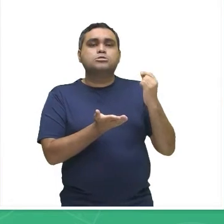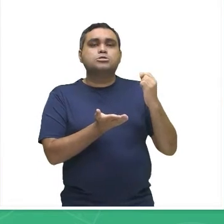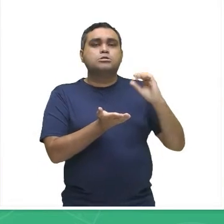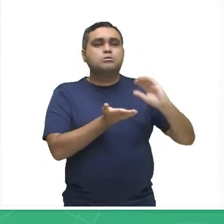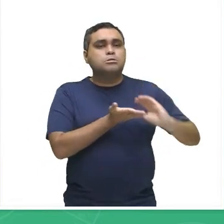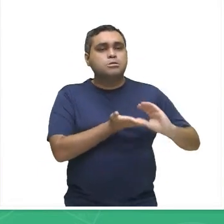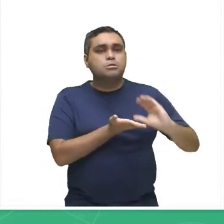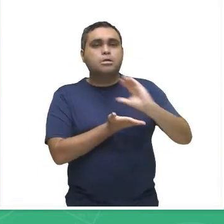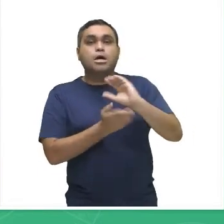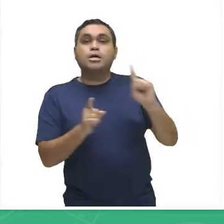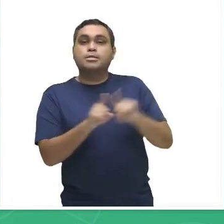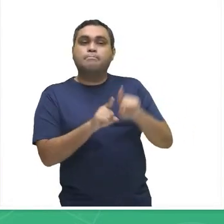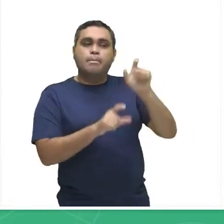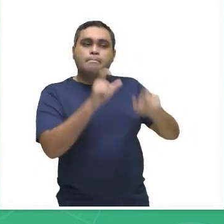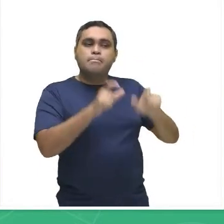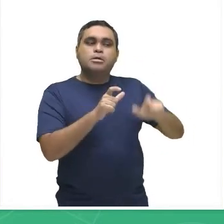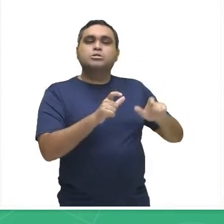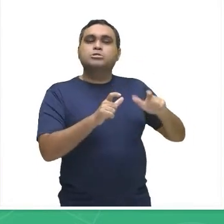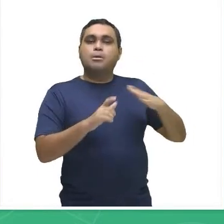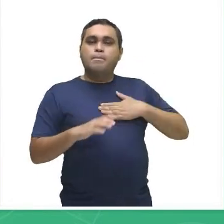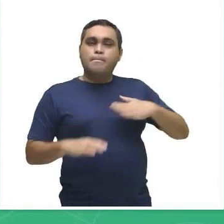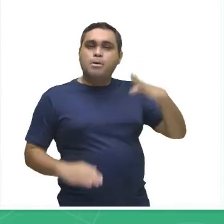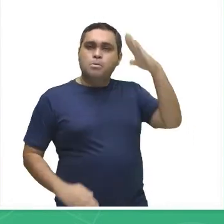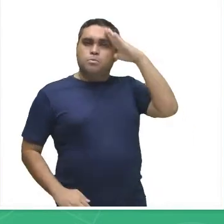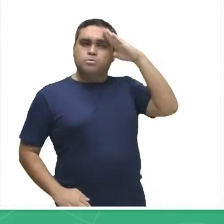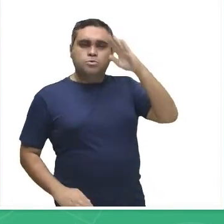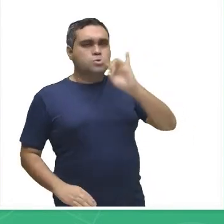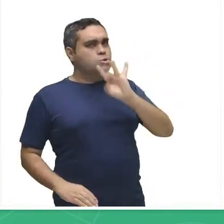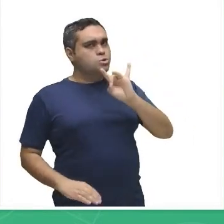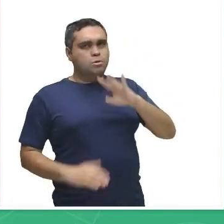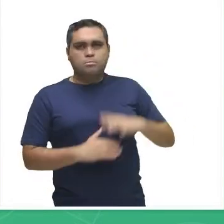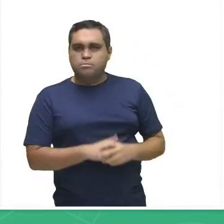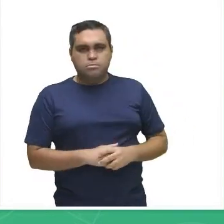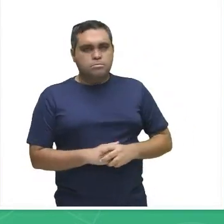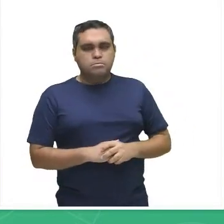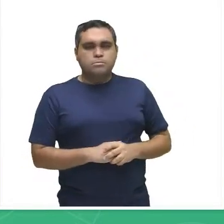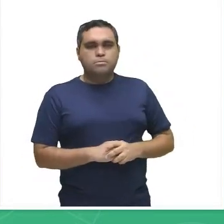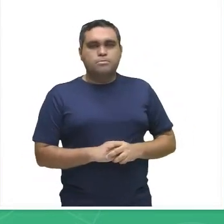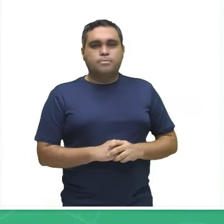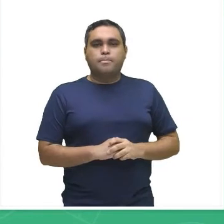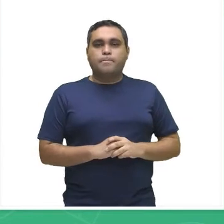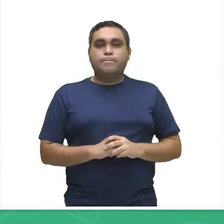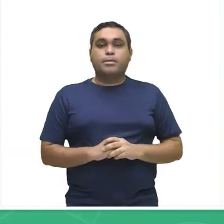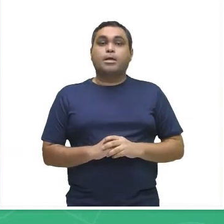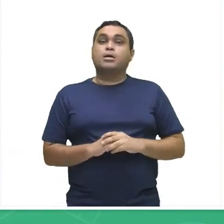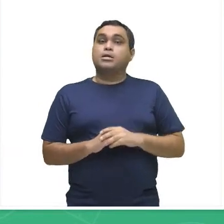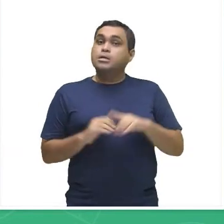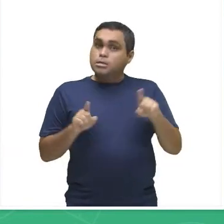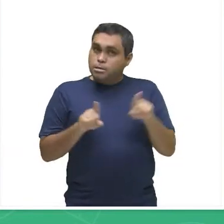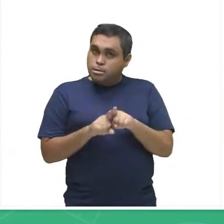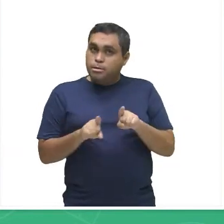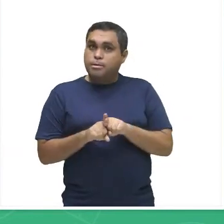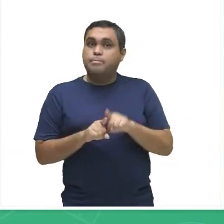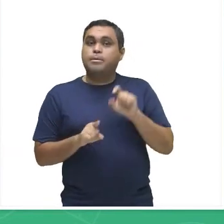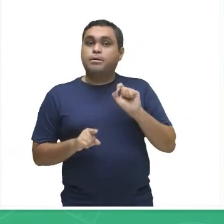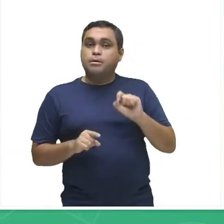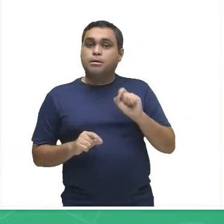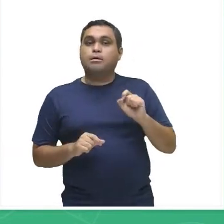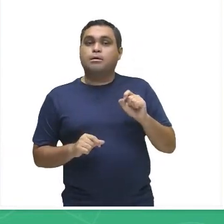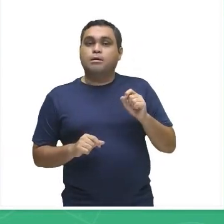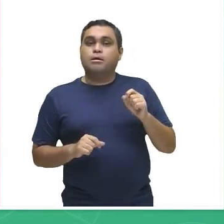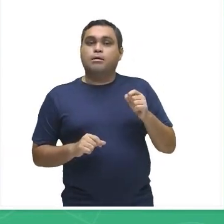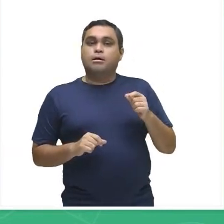meu exército, tá? E nesse meio tempo, ele ia também introduzindo a cultura grega. Porque ele, olha, a